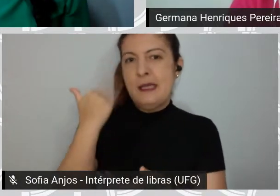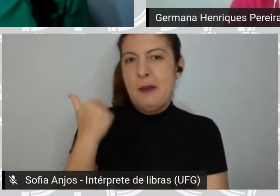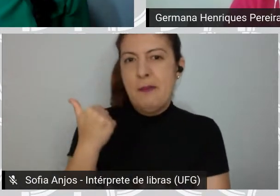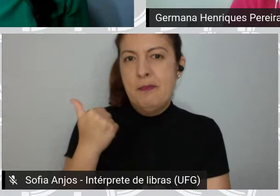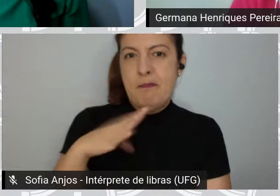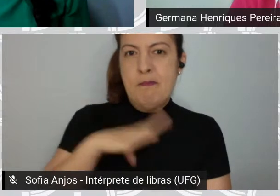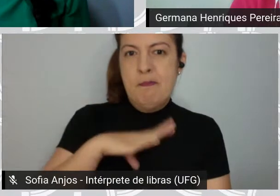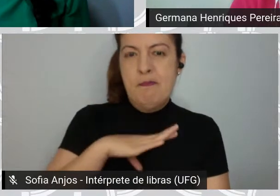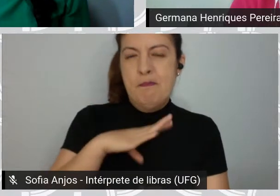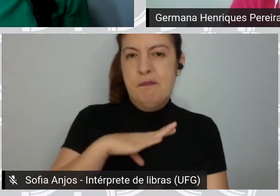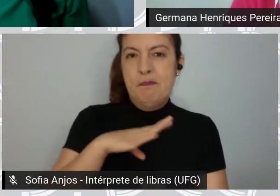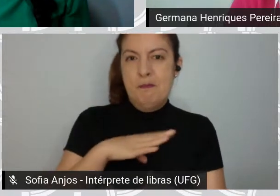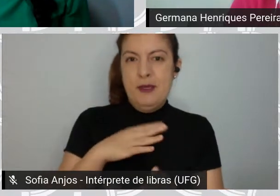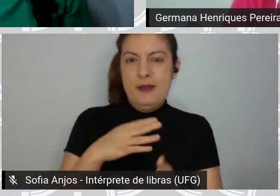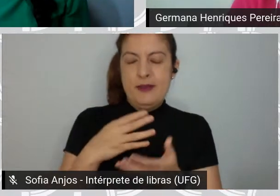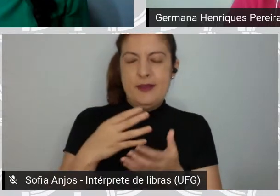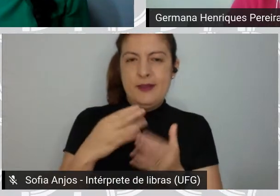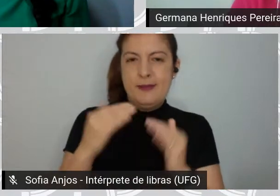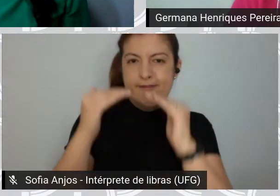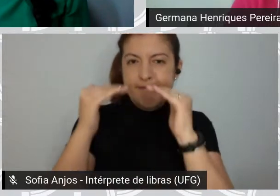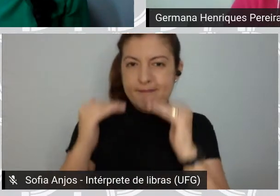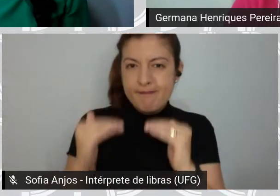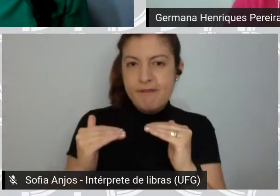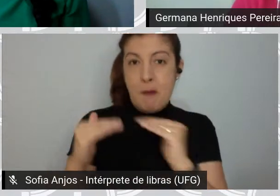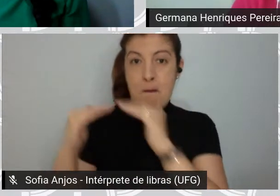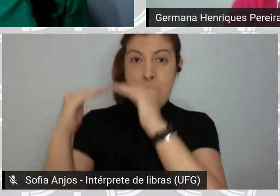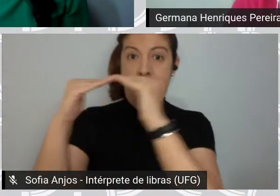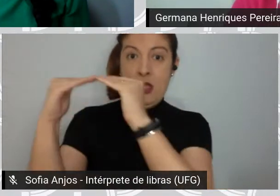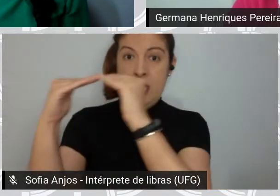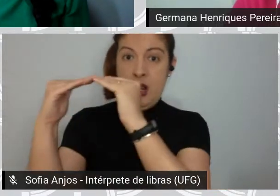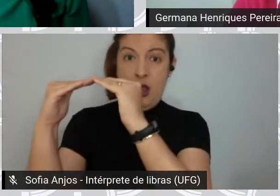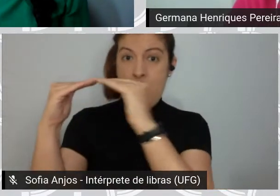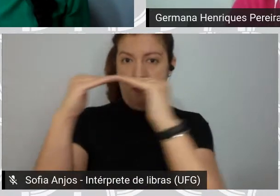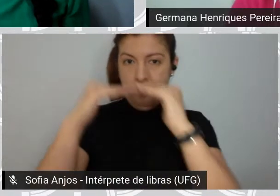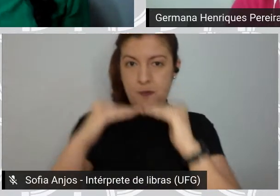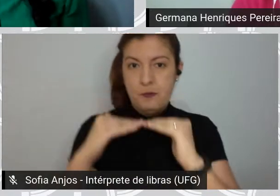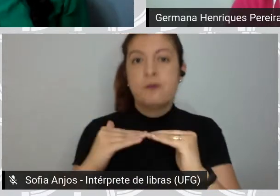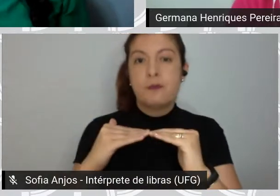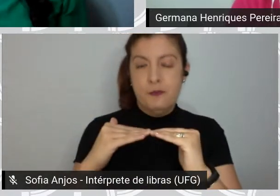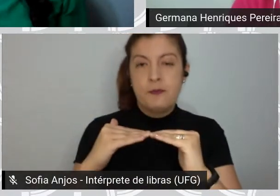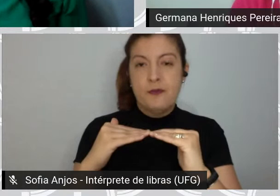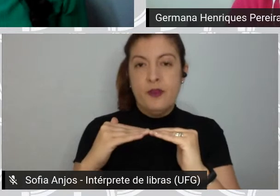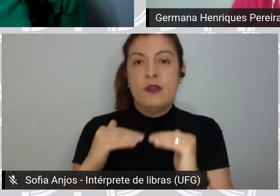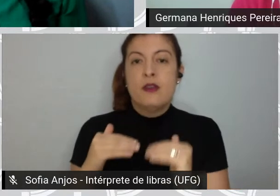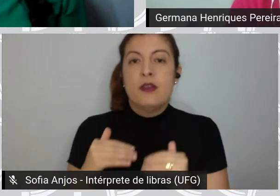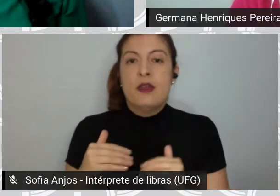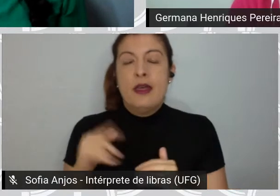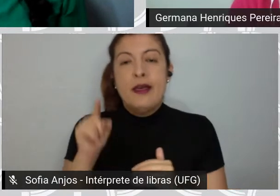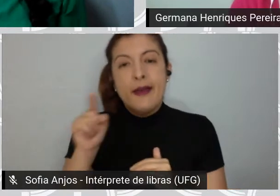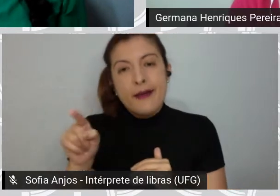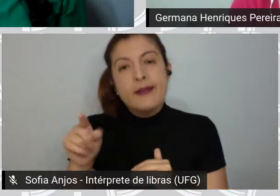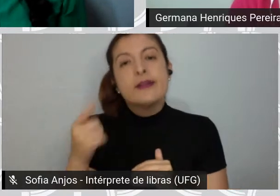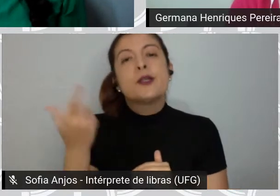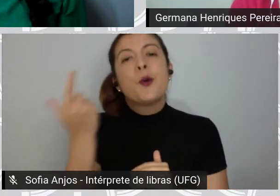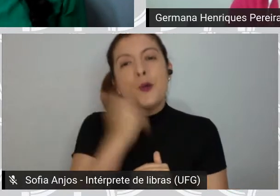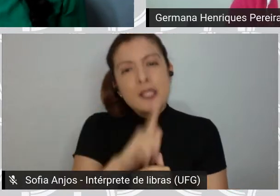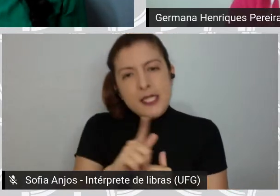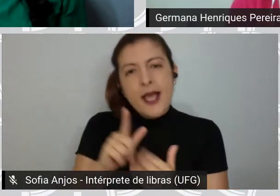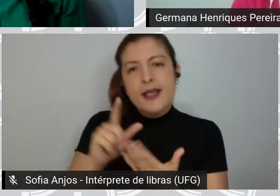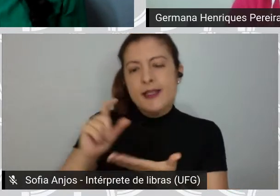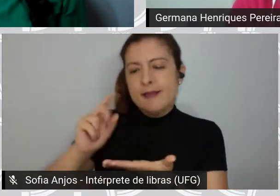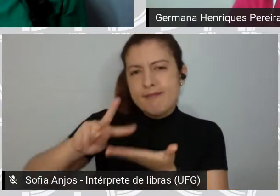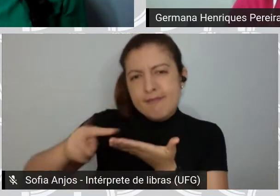padrão consegue mostrar exatamente pela fenda, né, pela rasura,